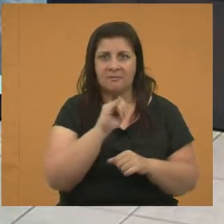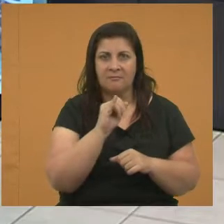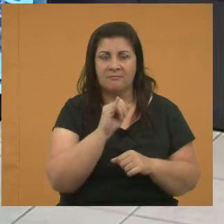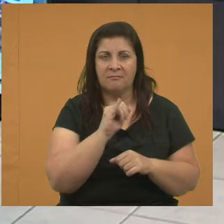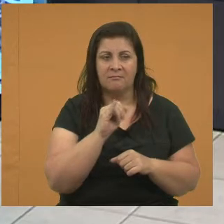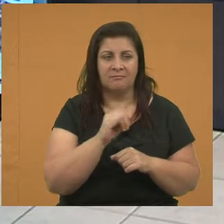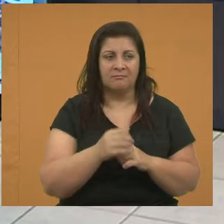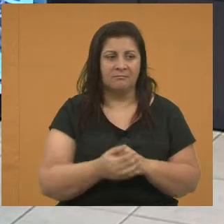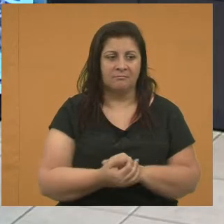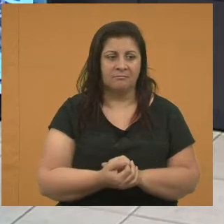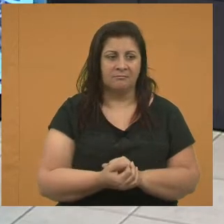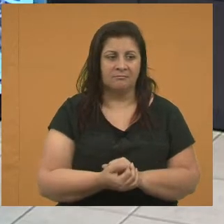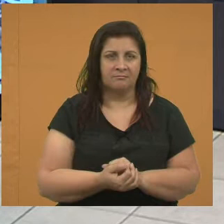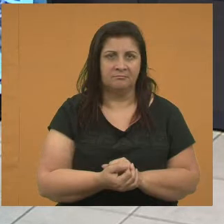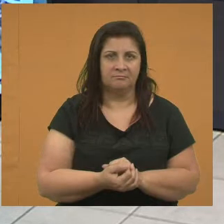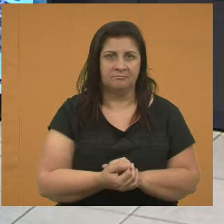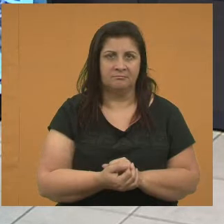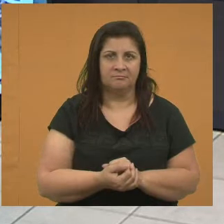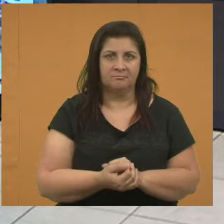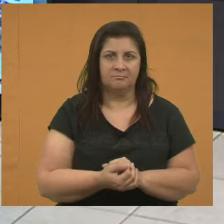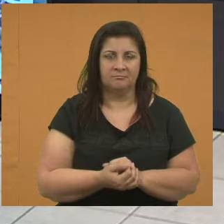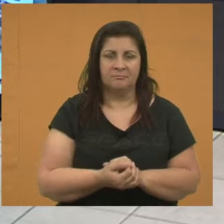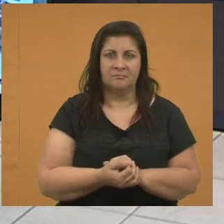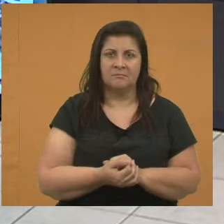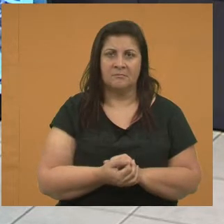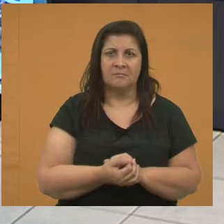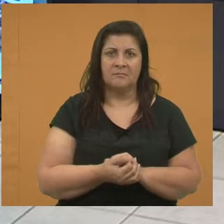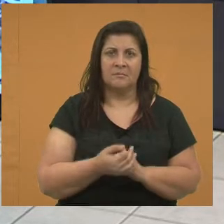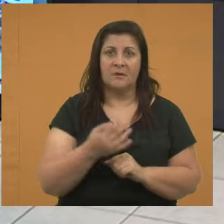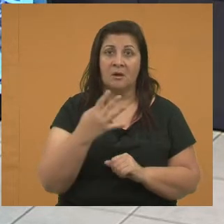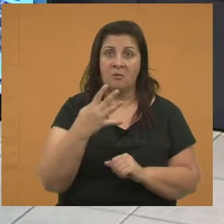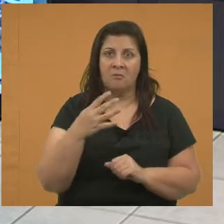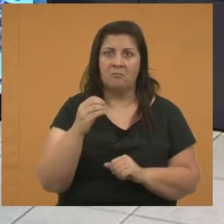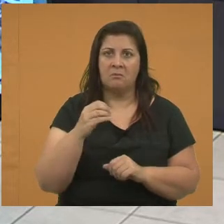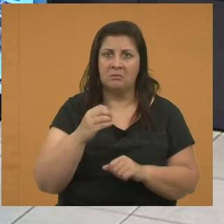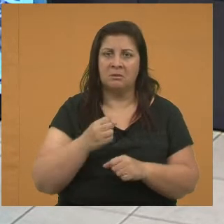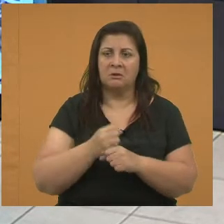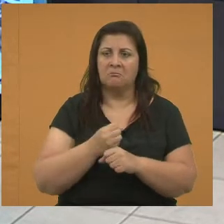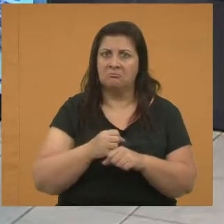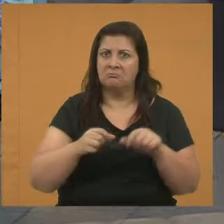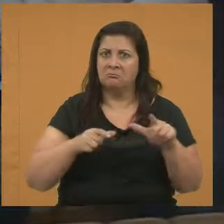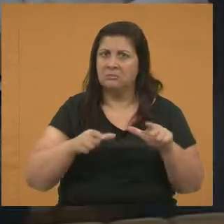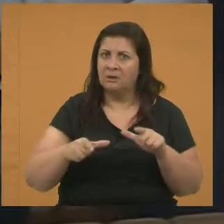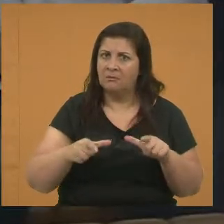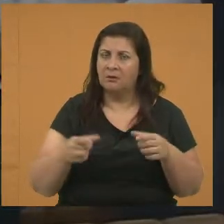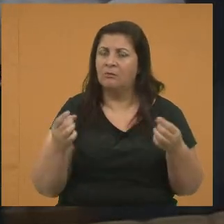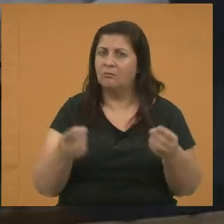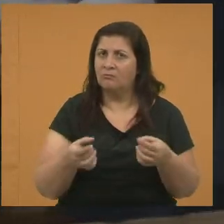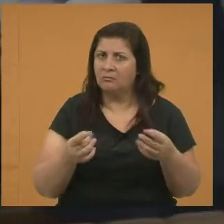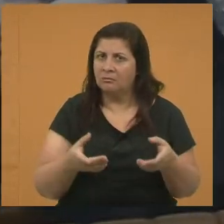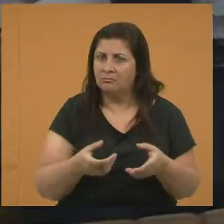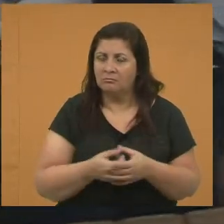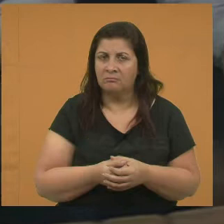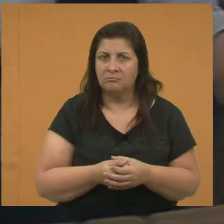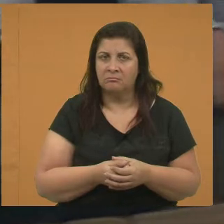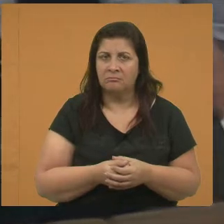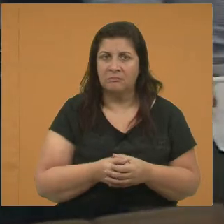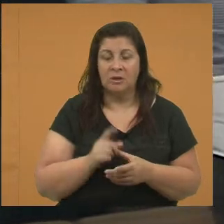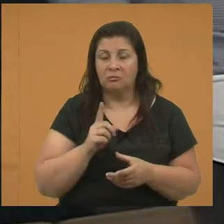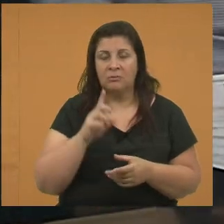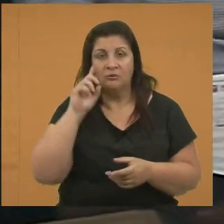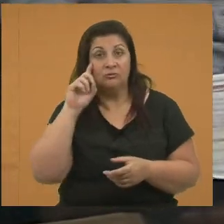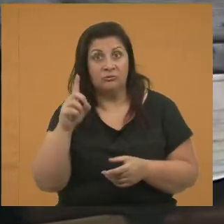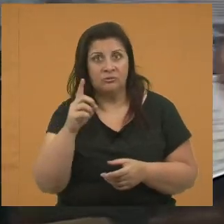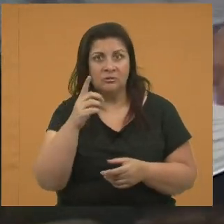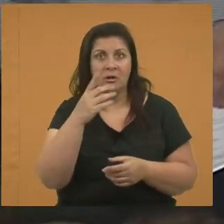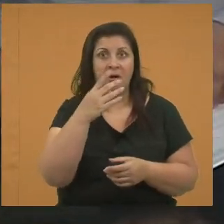da sempre vereadora Ana Lino, 40 e poucos anos, não é fácil. Não é 45 dias, né?